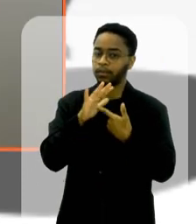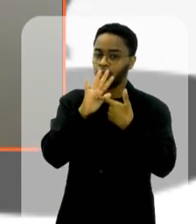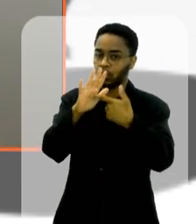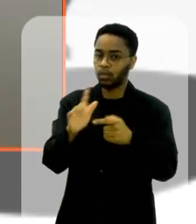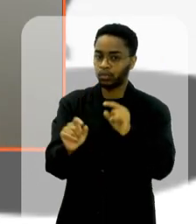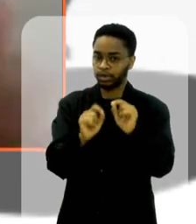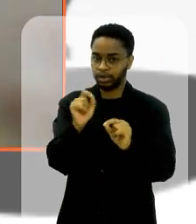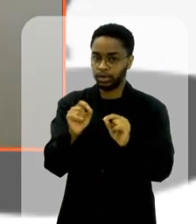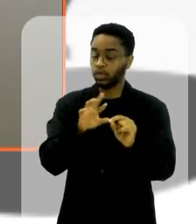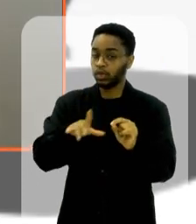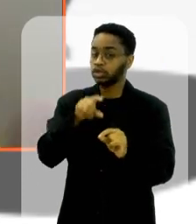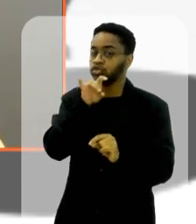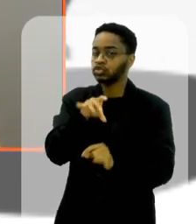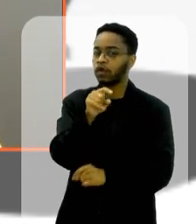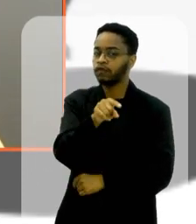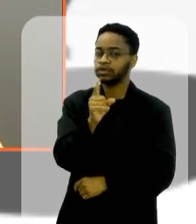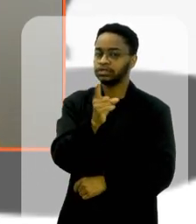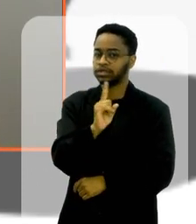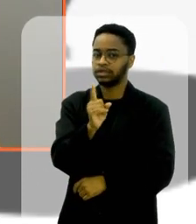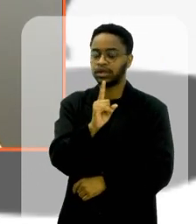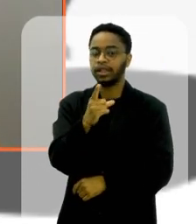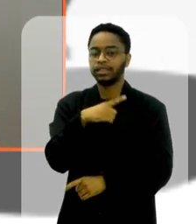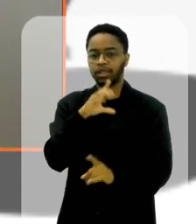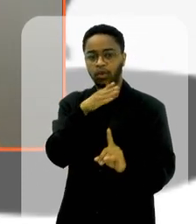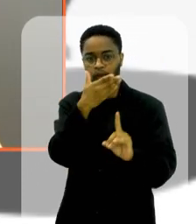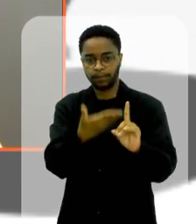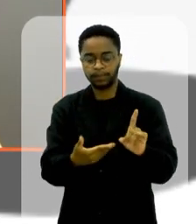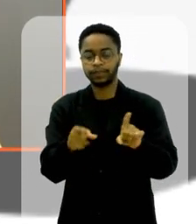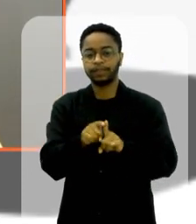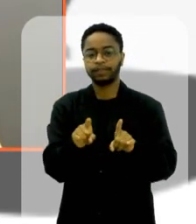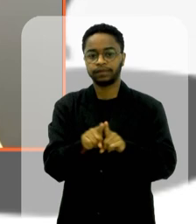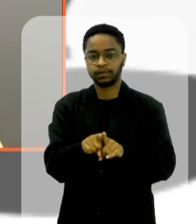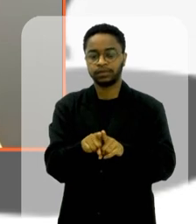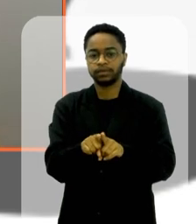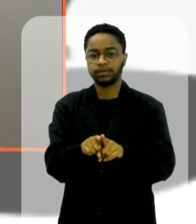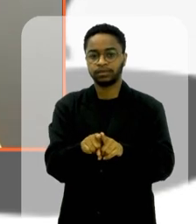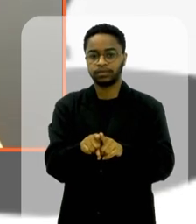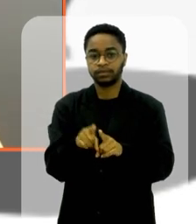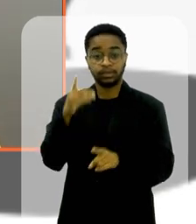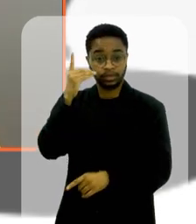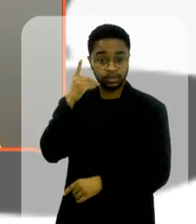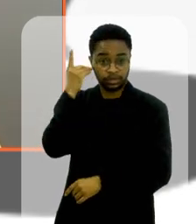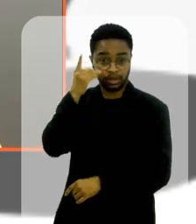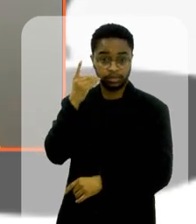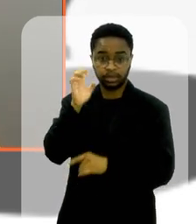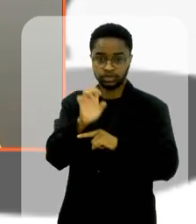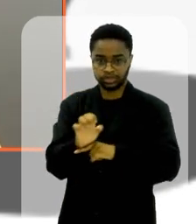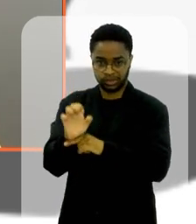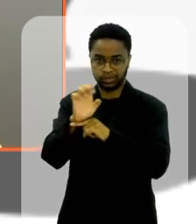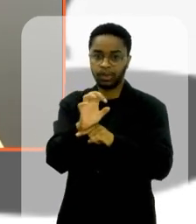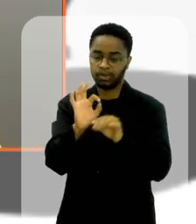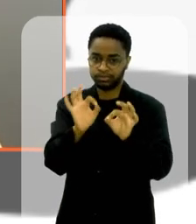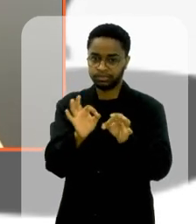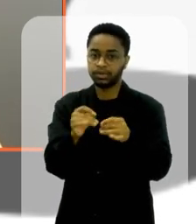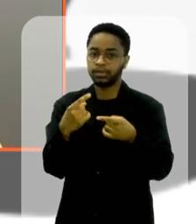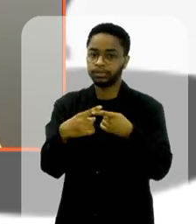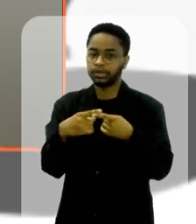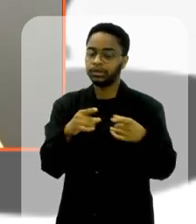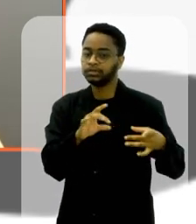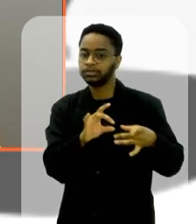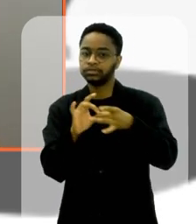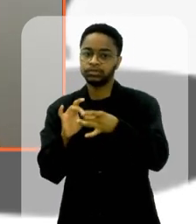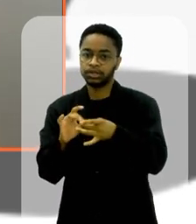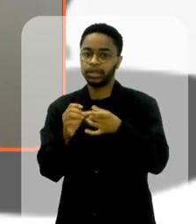destacar que não só você recebeu as nossas homenagens, mas também os deputados estaduais, né? Você